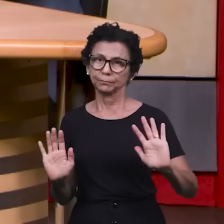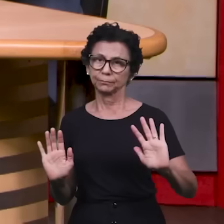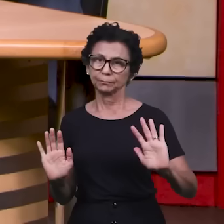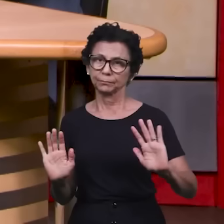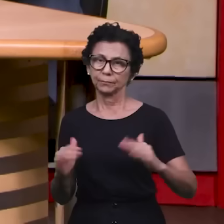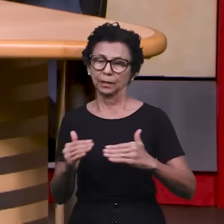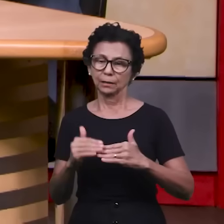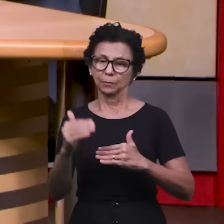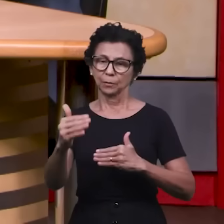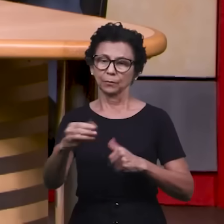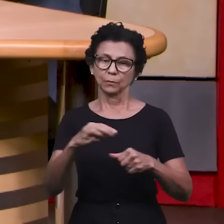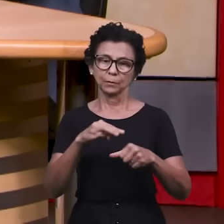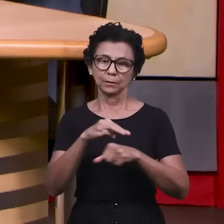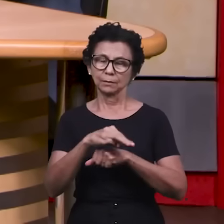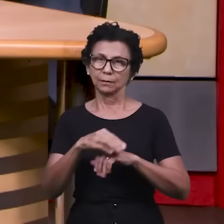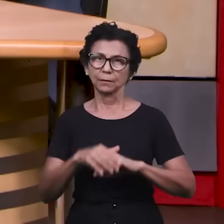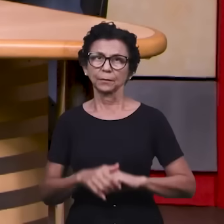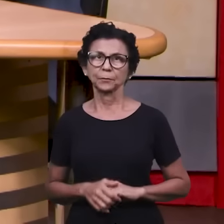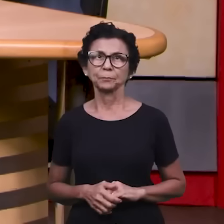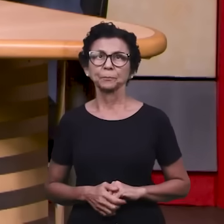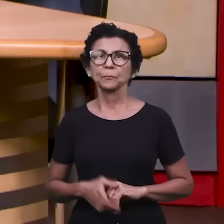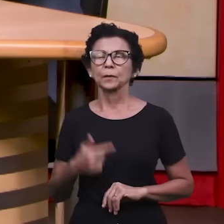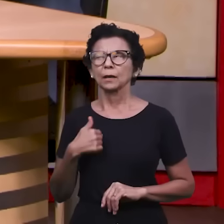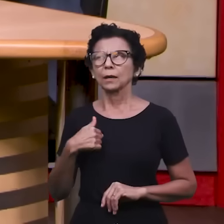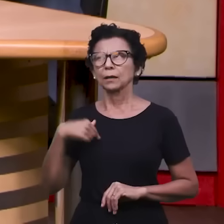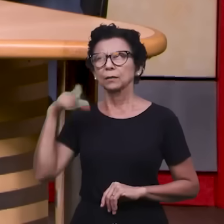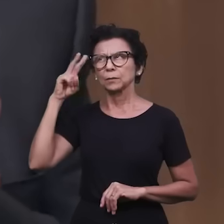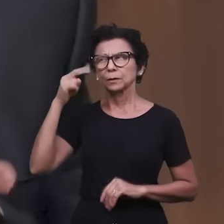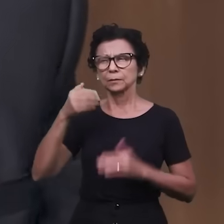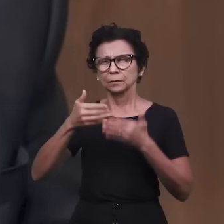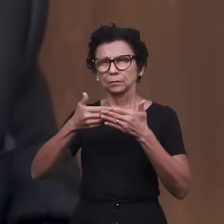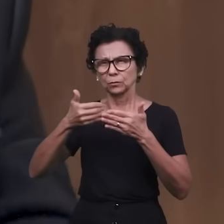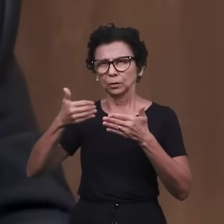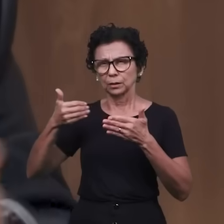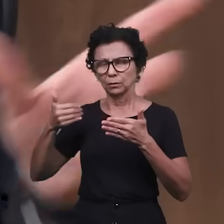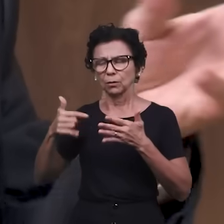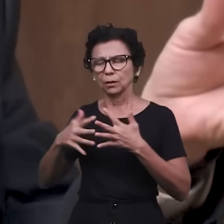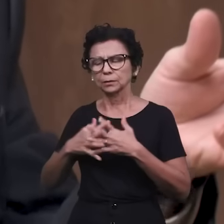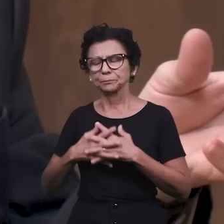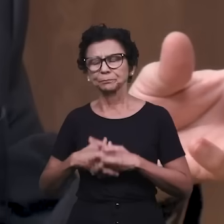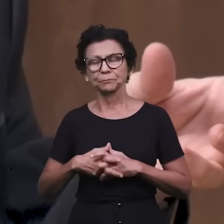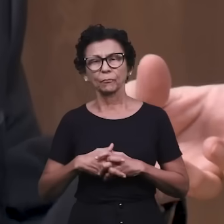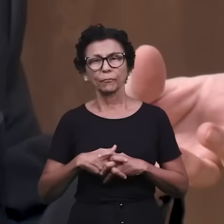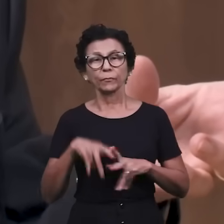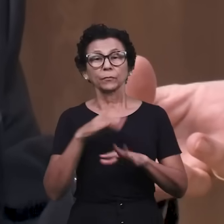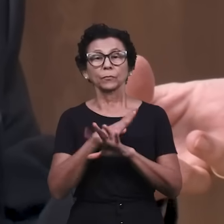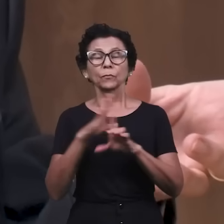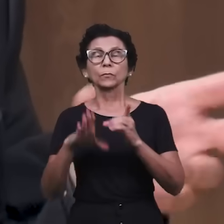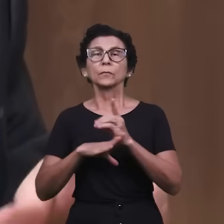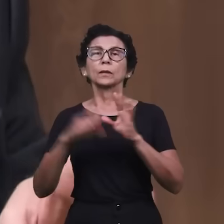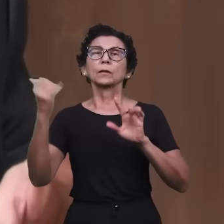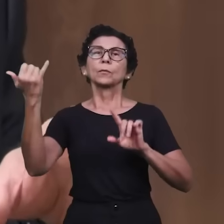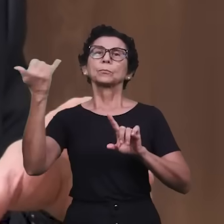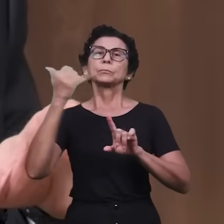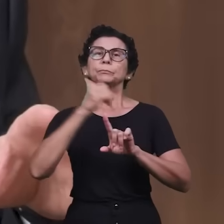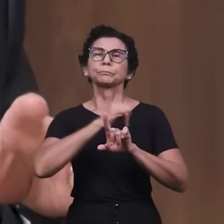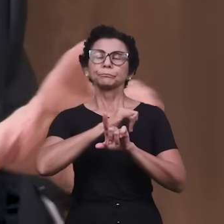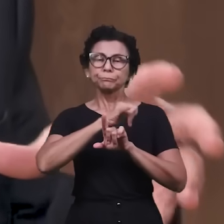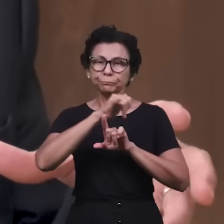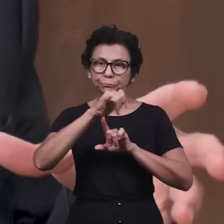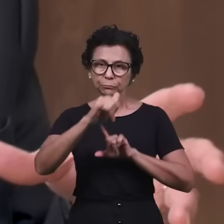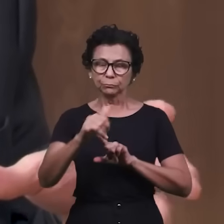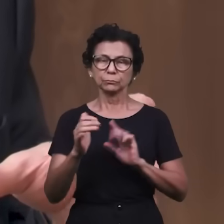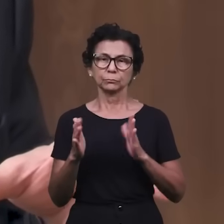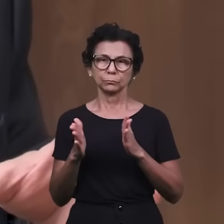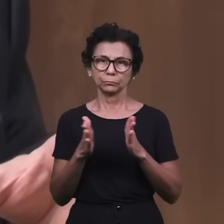bom. Eu me lembrei de, recentemente, no culto profético,